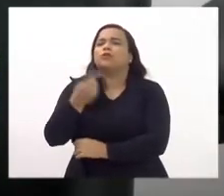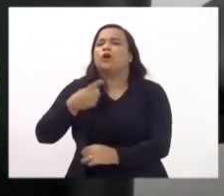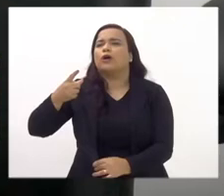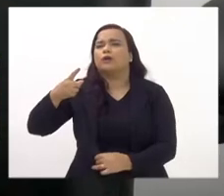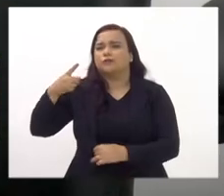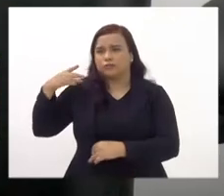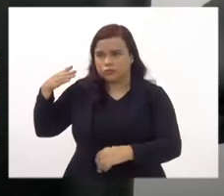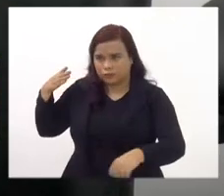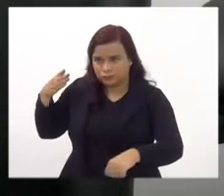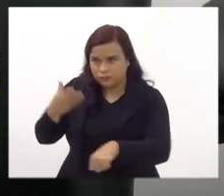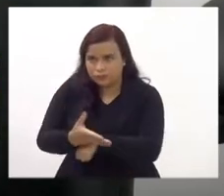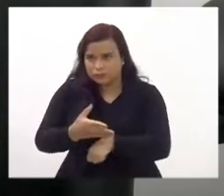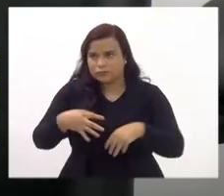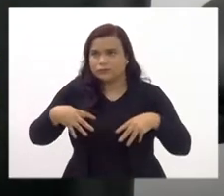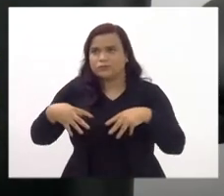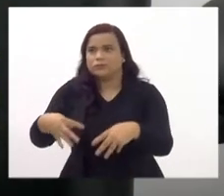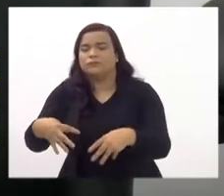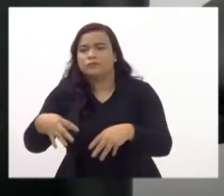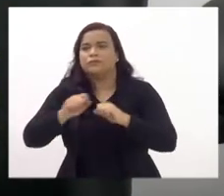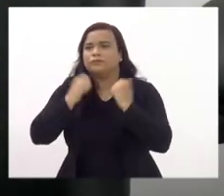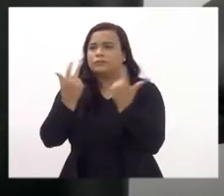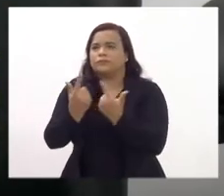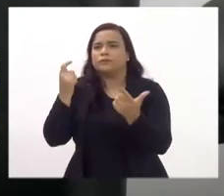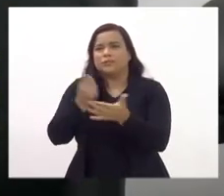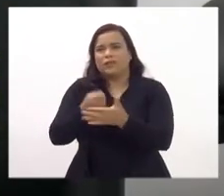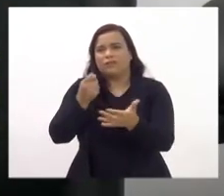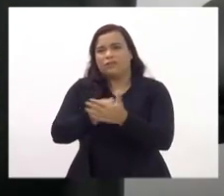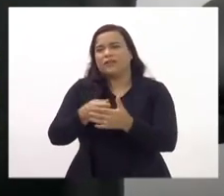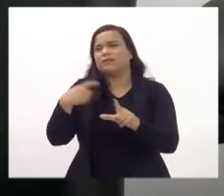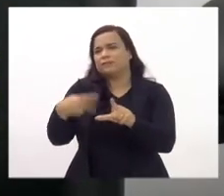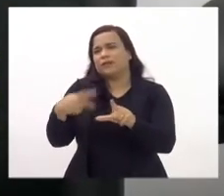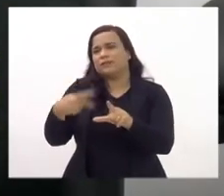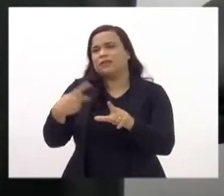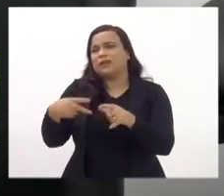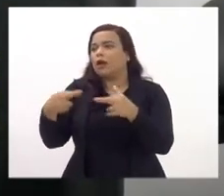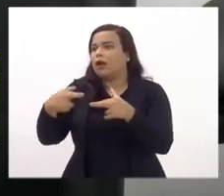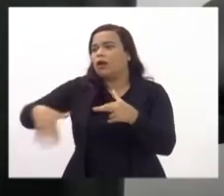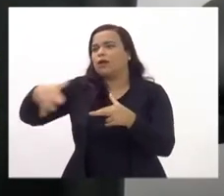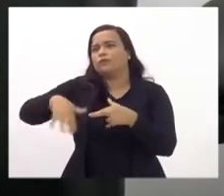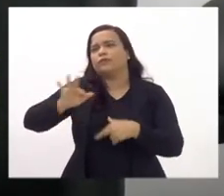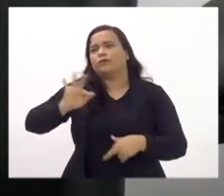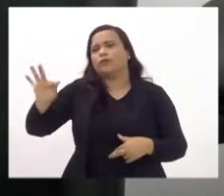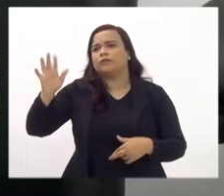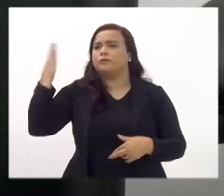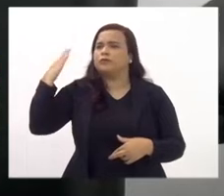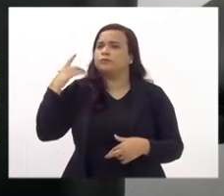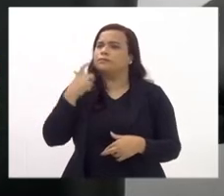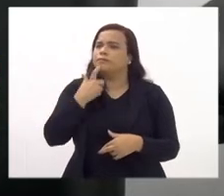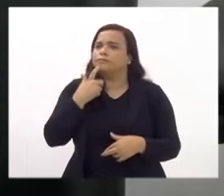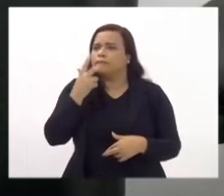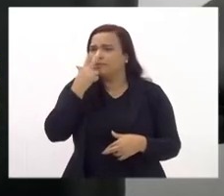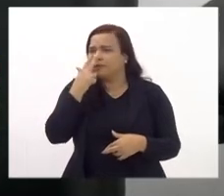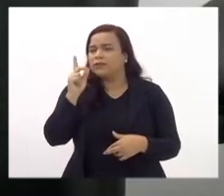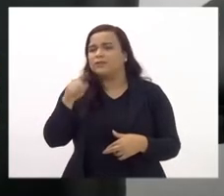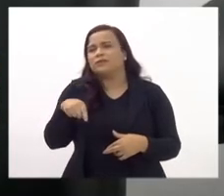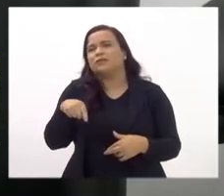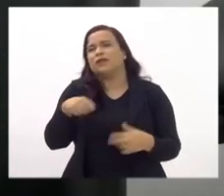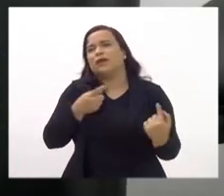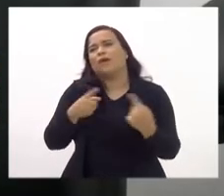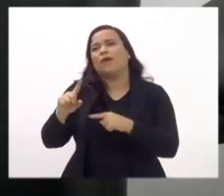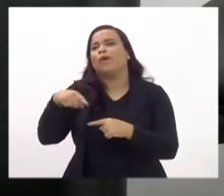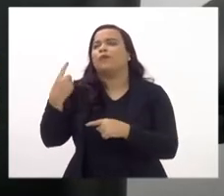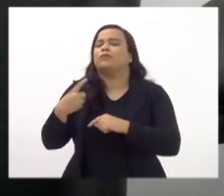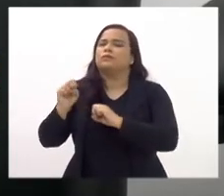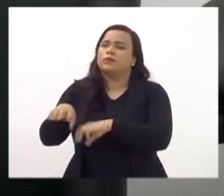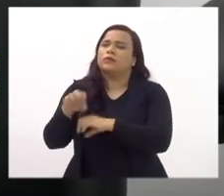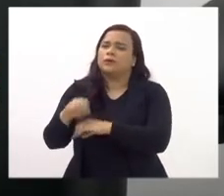Alerj em defesa do passe livre para a rede federal, que há pouco tempo era uma ameaça, né? Uma ameaça para a nossa educação.